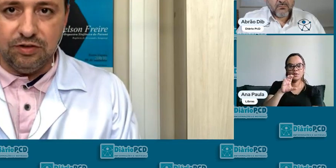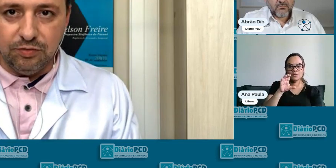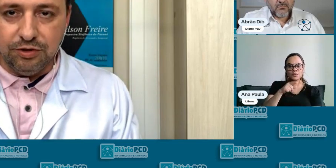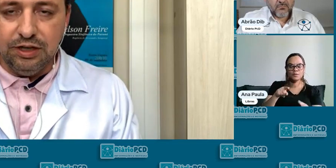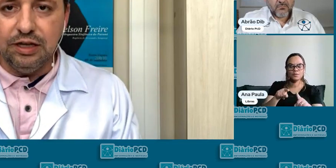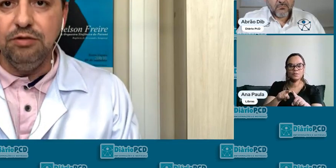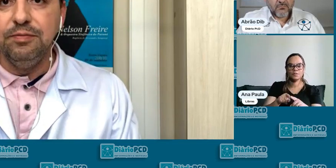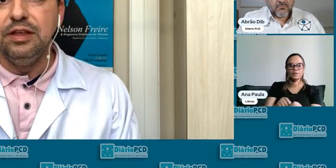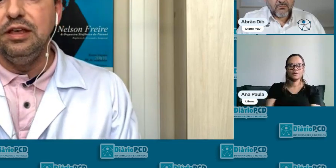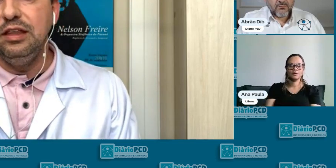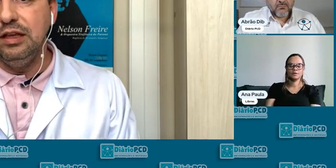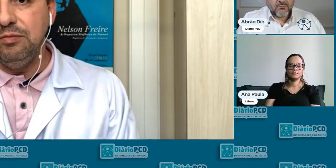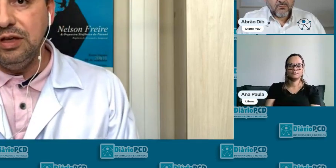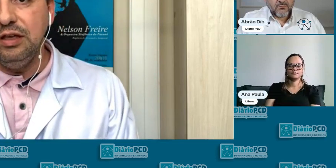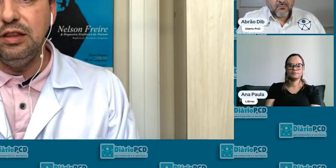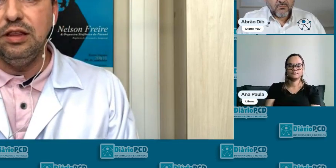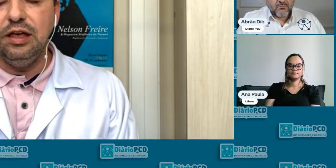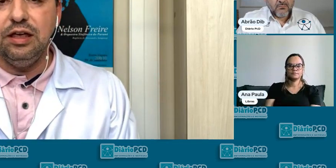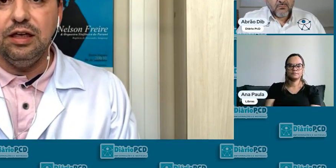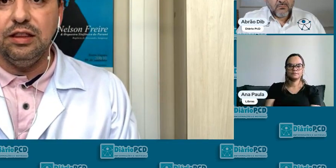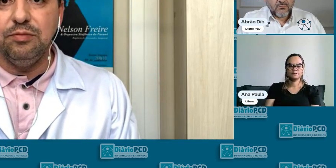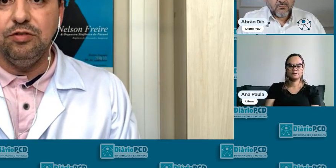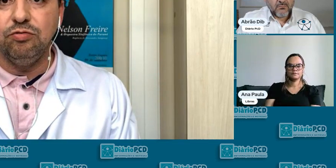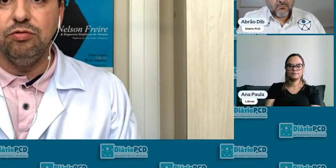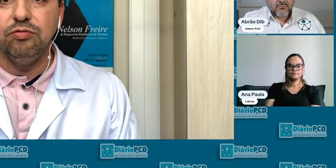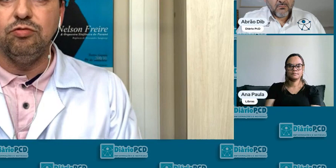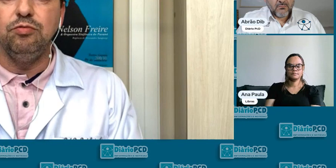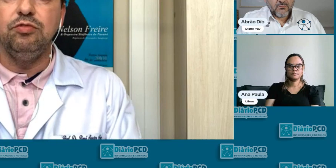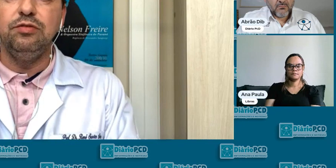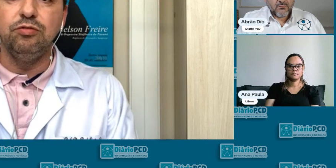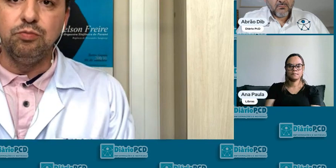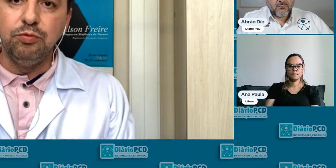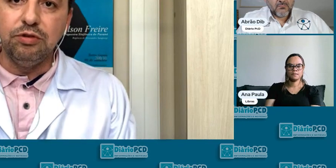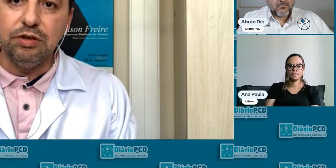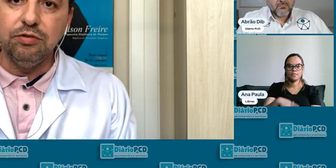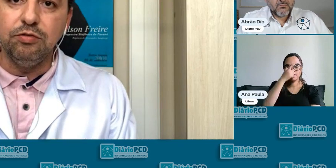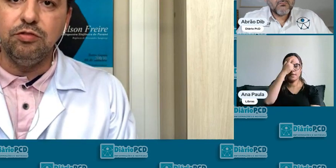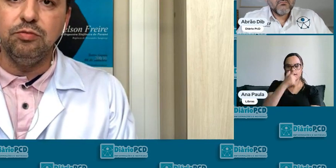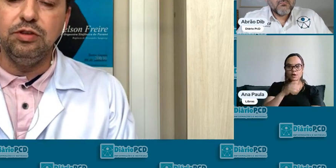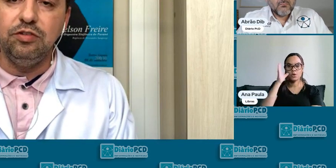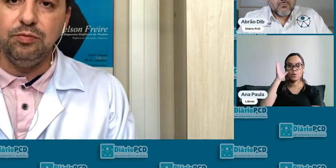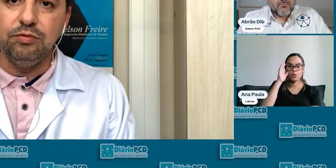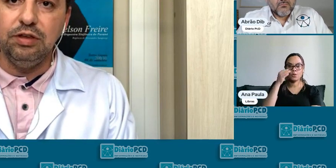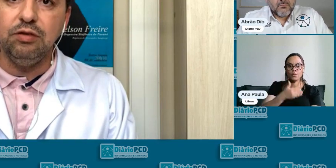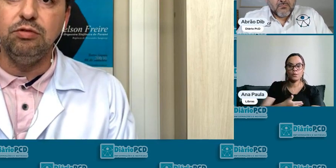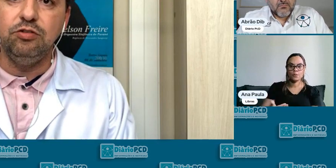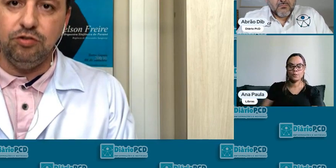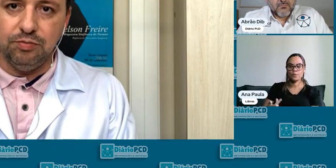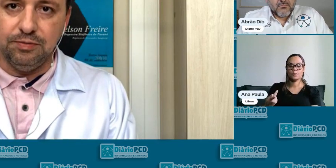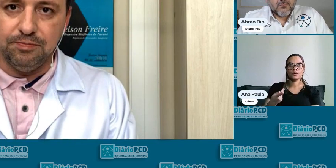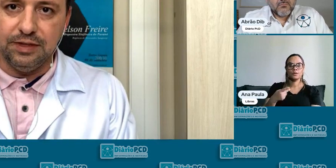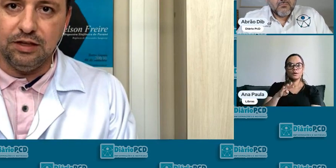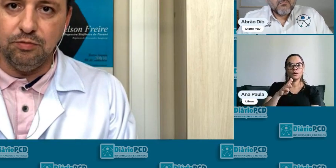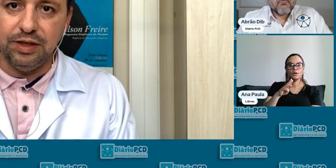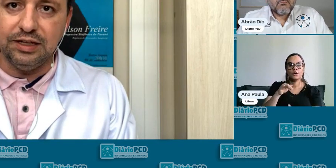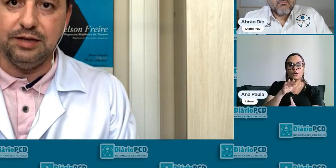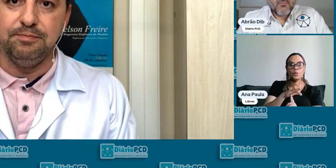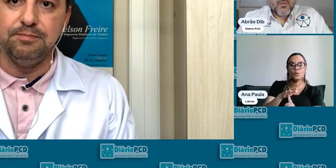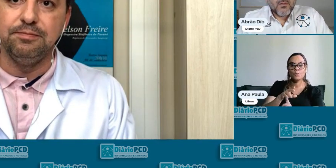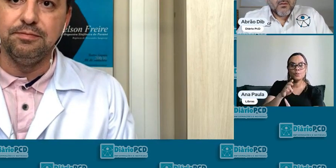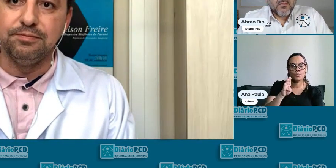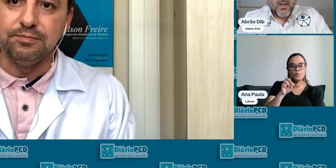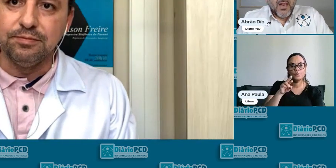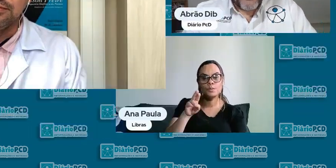aqui na Fundação Pró-Renal e também sou servidor público do município de Curitiba, aqui no